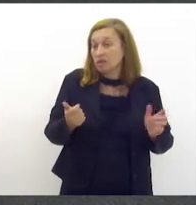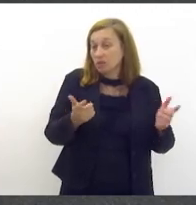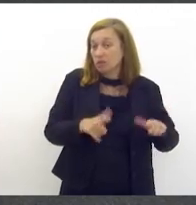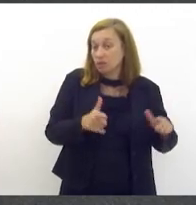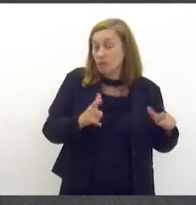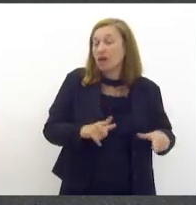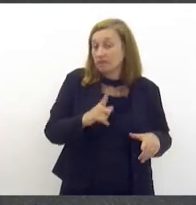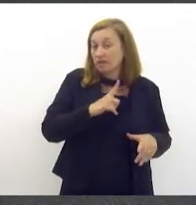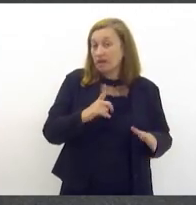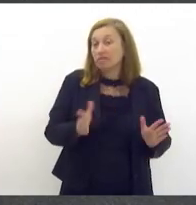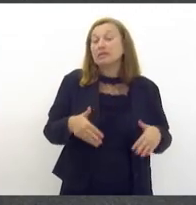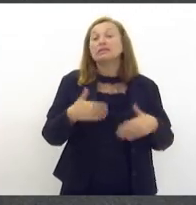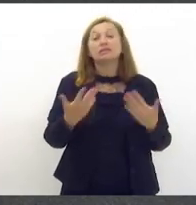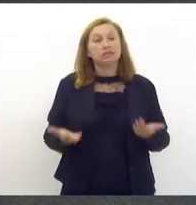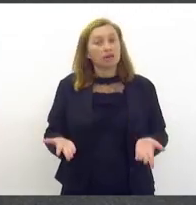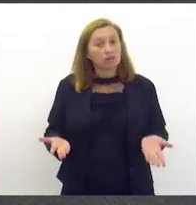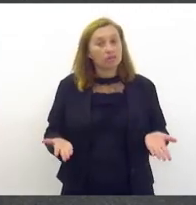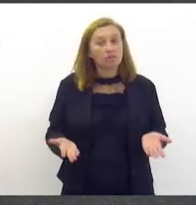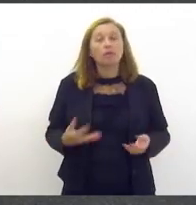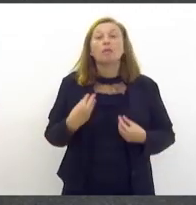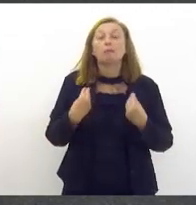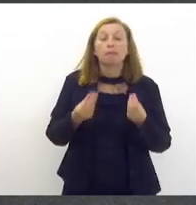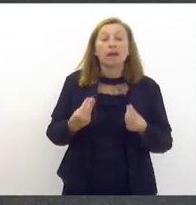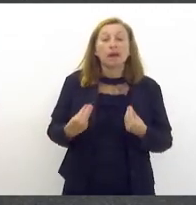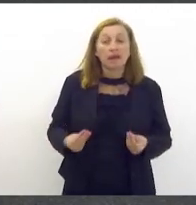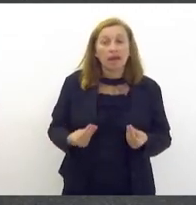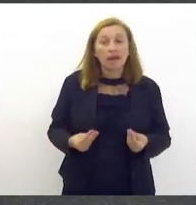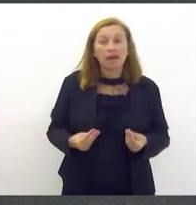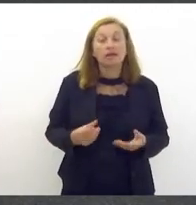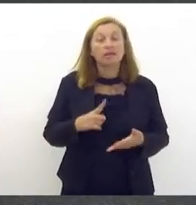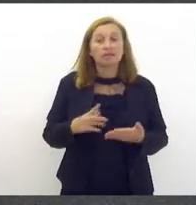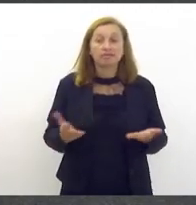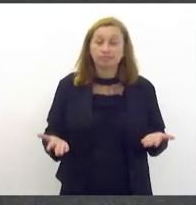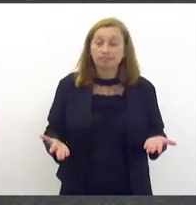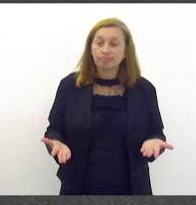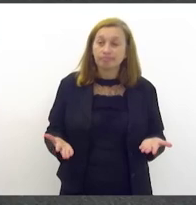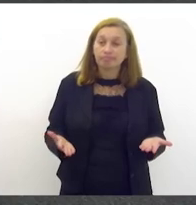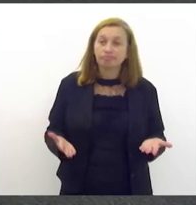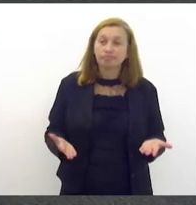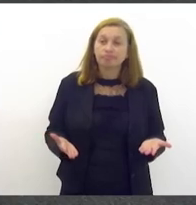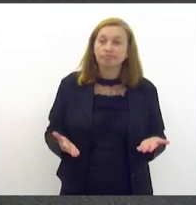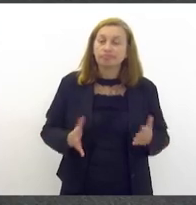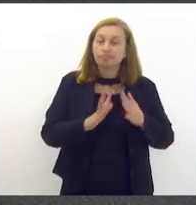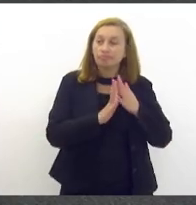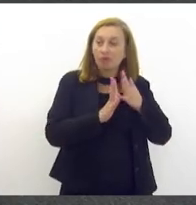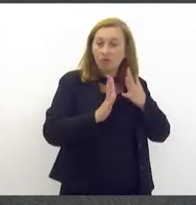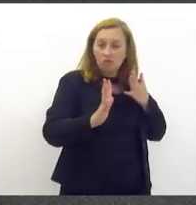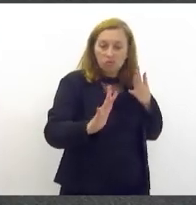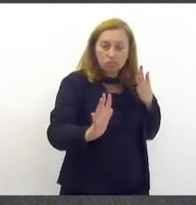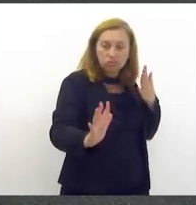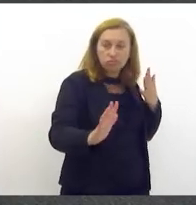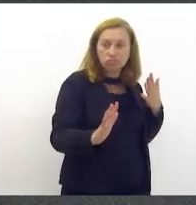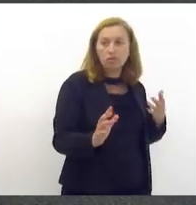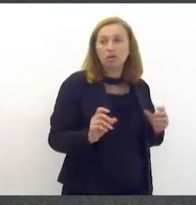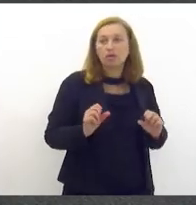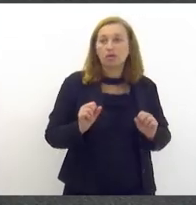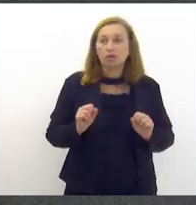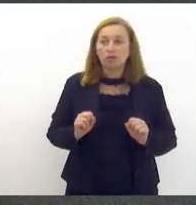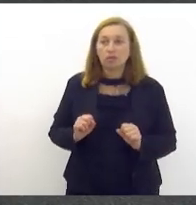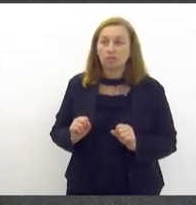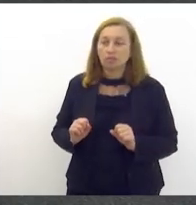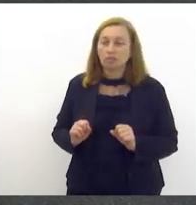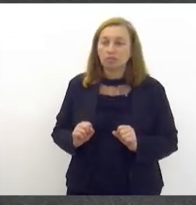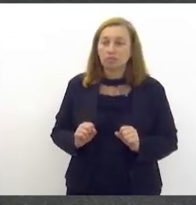tem a blitz. Então, para que serve aquilo? Então, faz uma fila enorme, pode servir para um